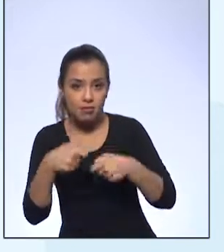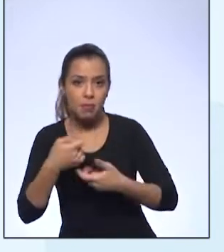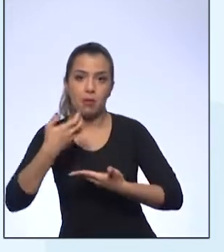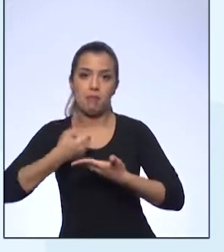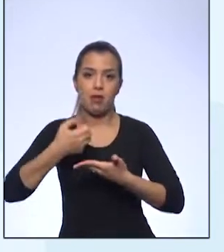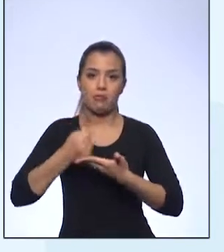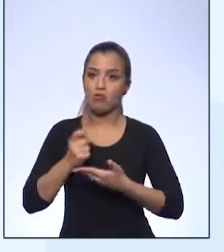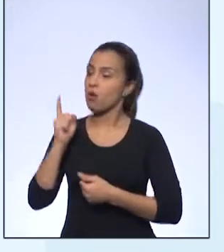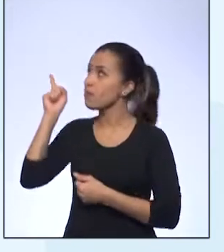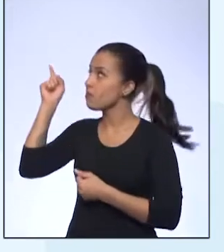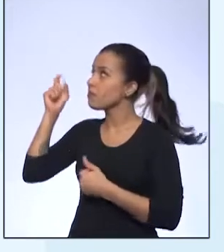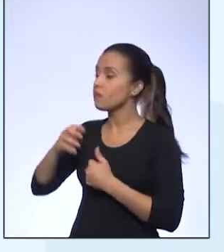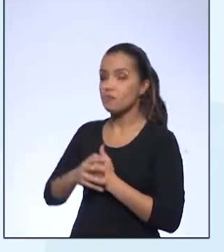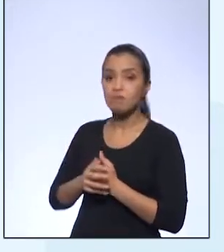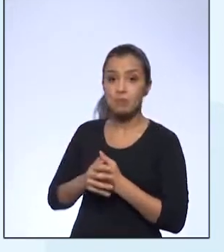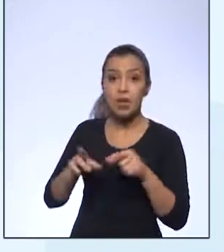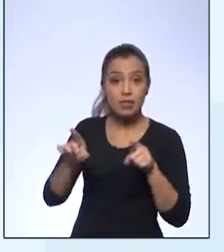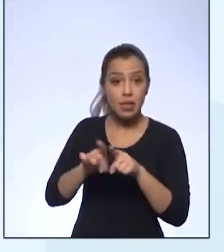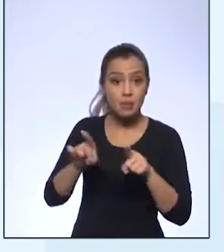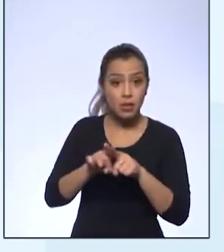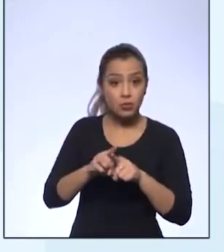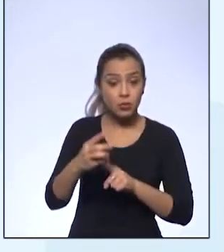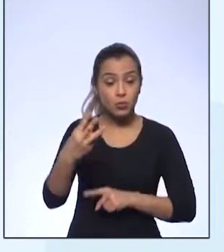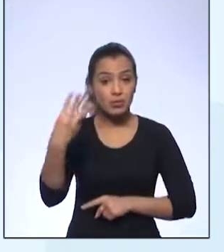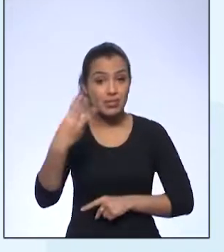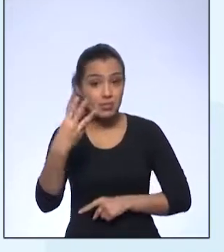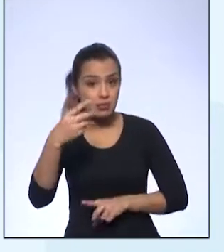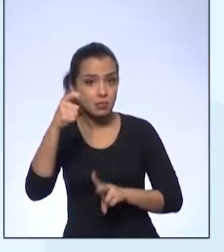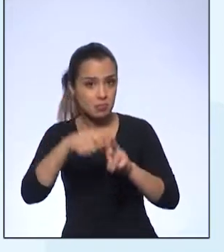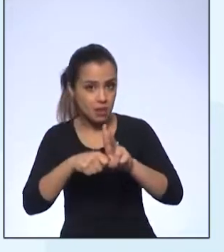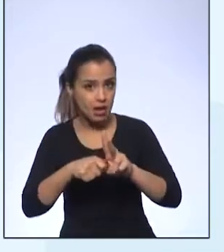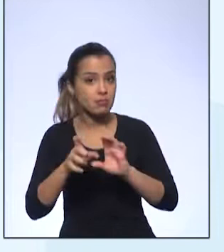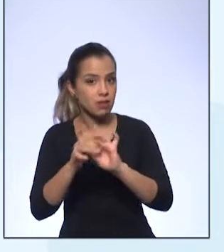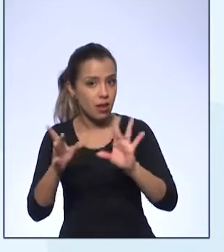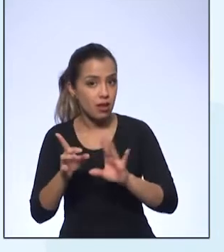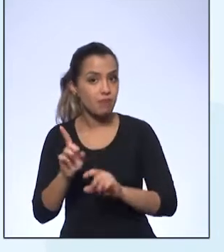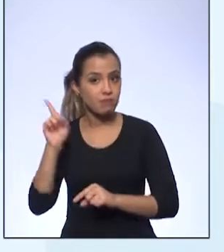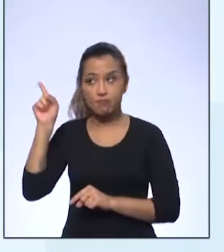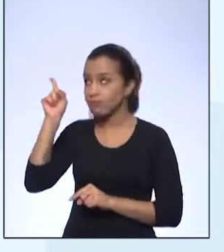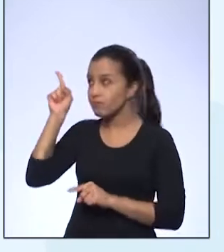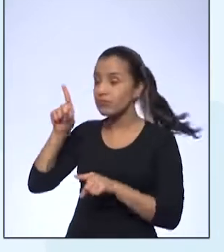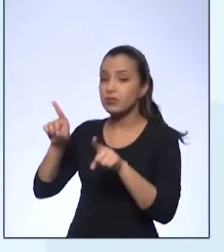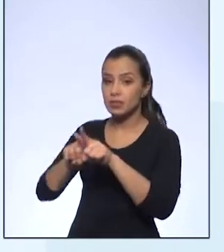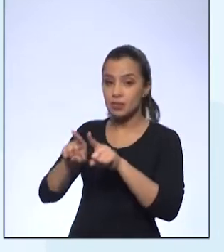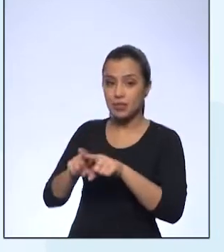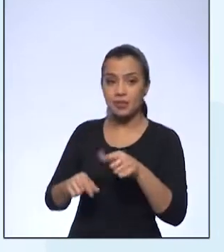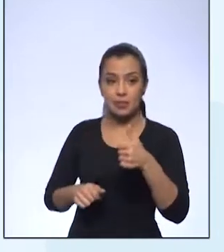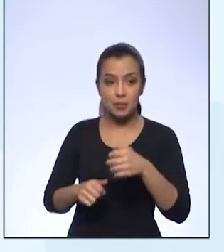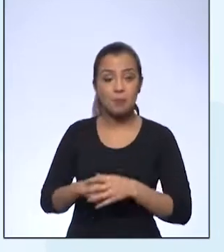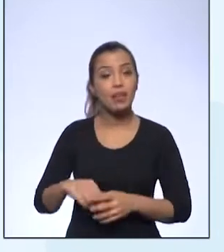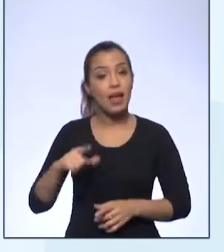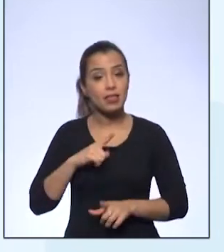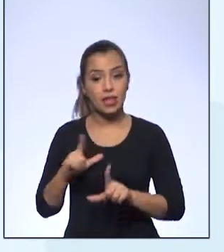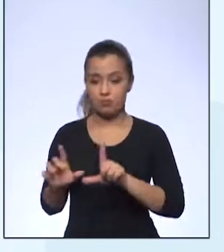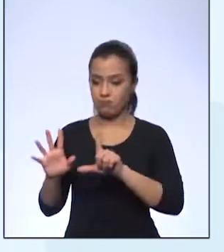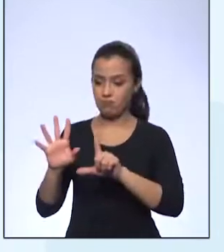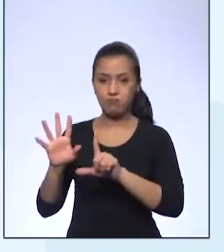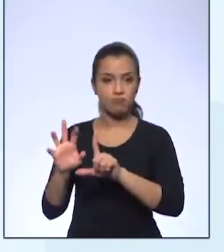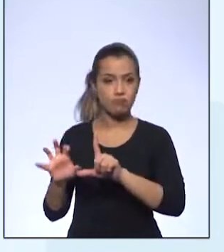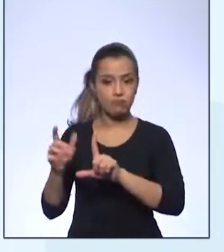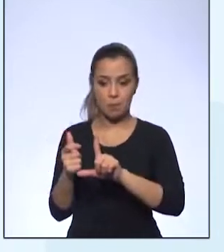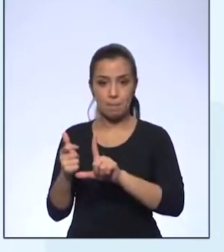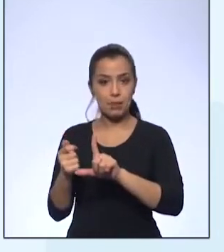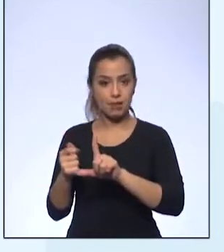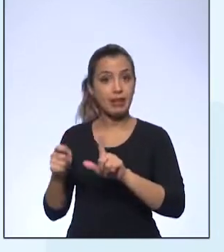terceiro bimestre já está disponível, vocês podem fazer o download também. Tem esse QR Code aí para vocês, que vocês